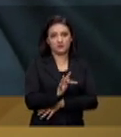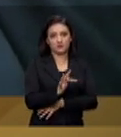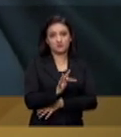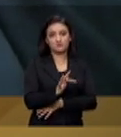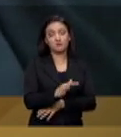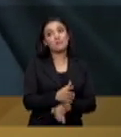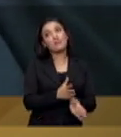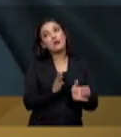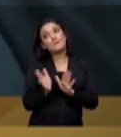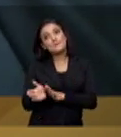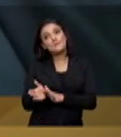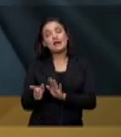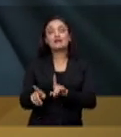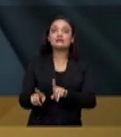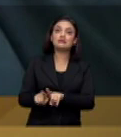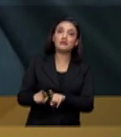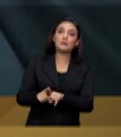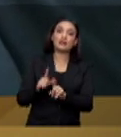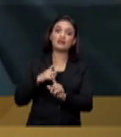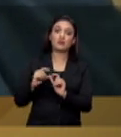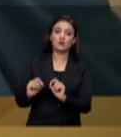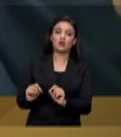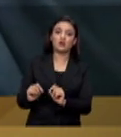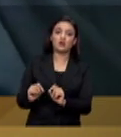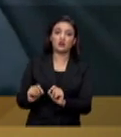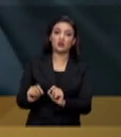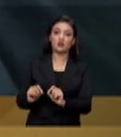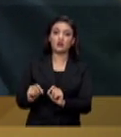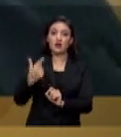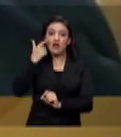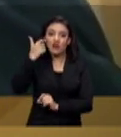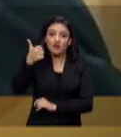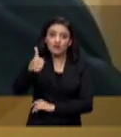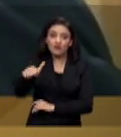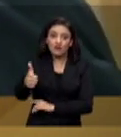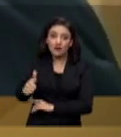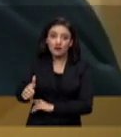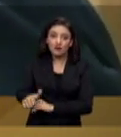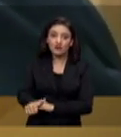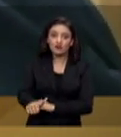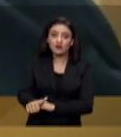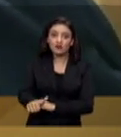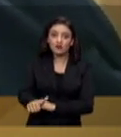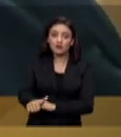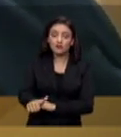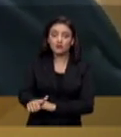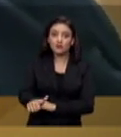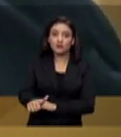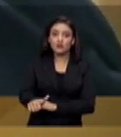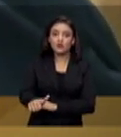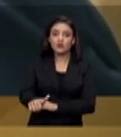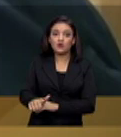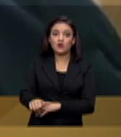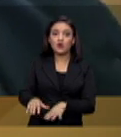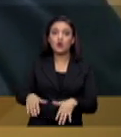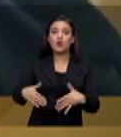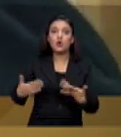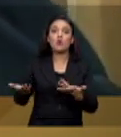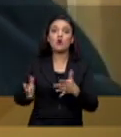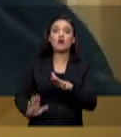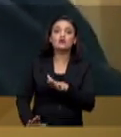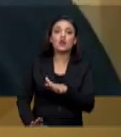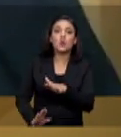e, por outro, se está a avaliar qual é o nível da extensão